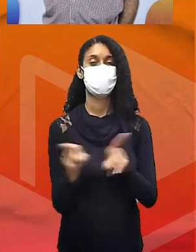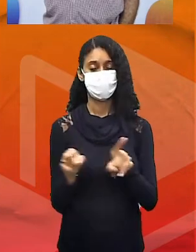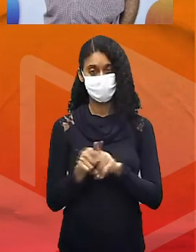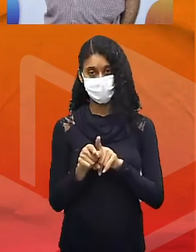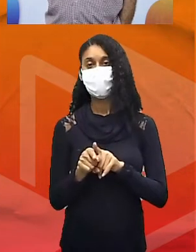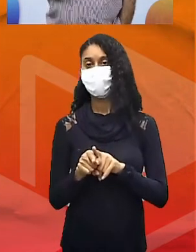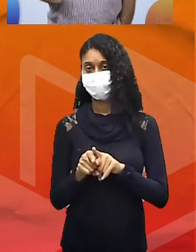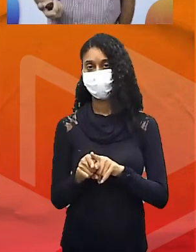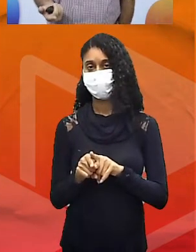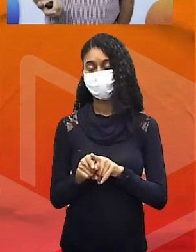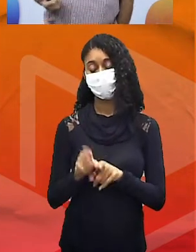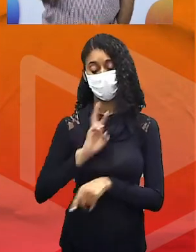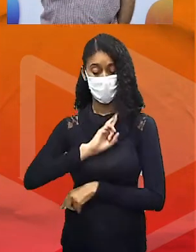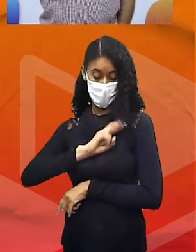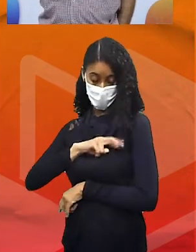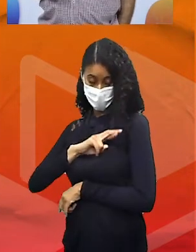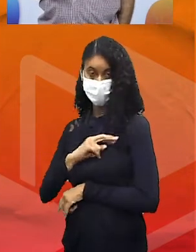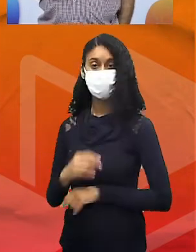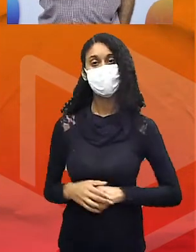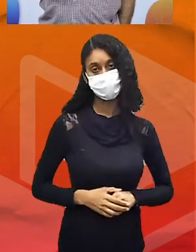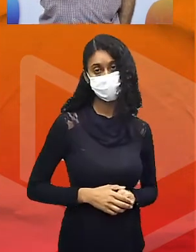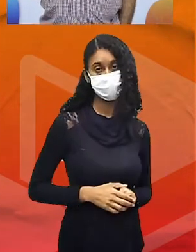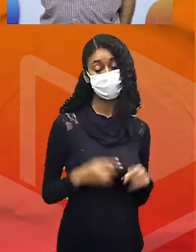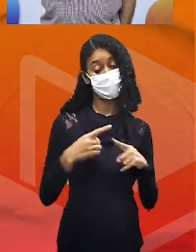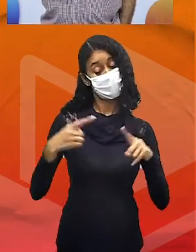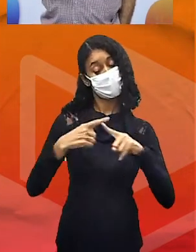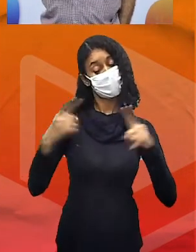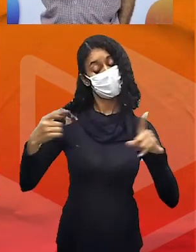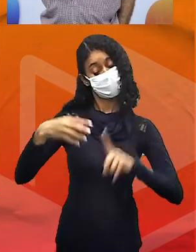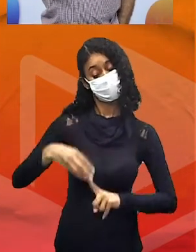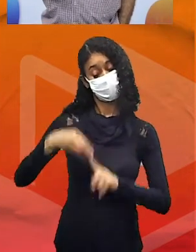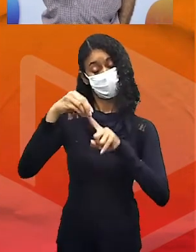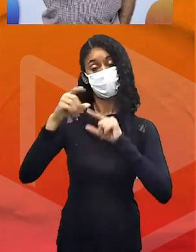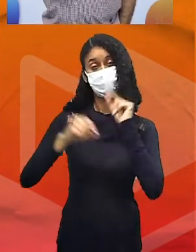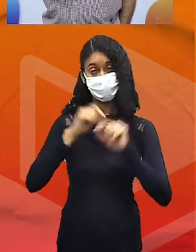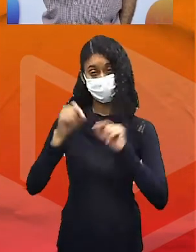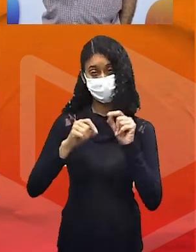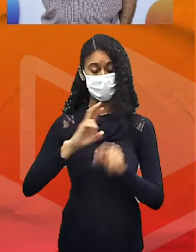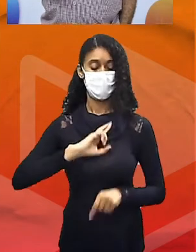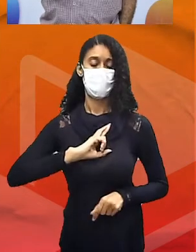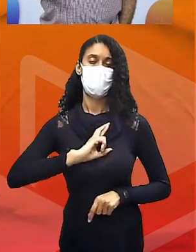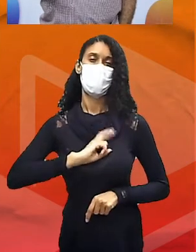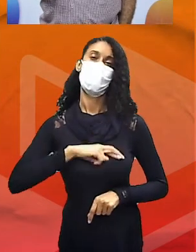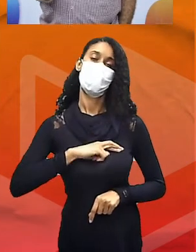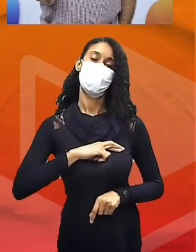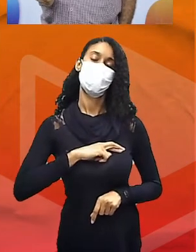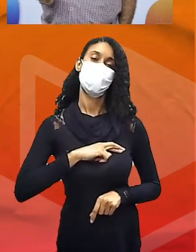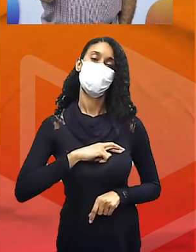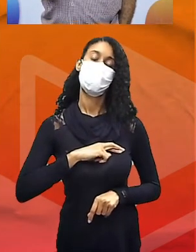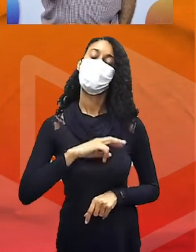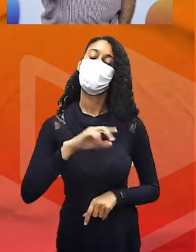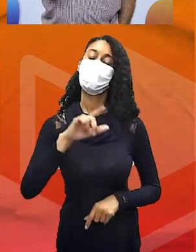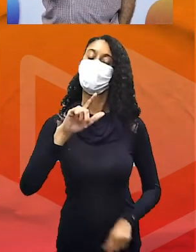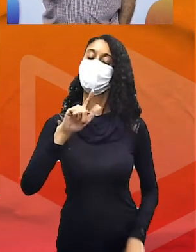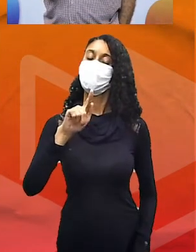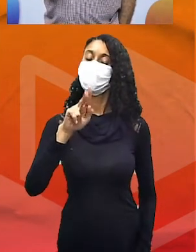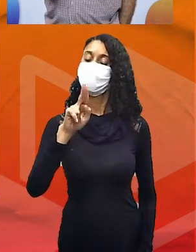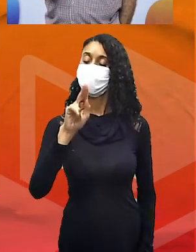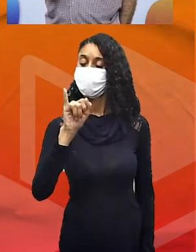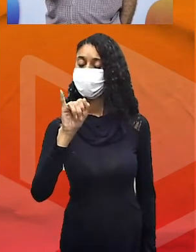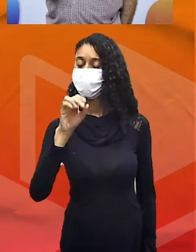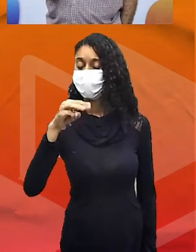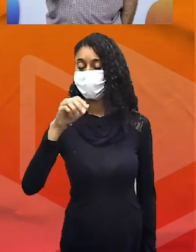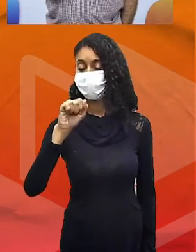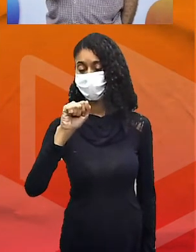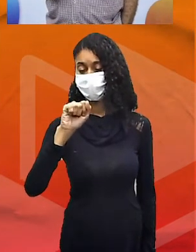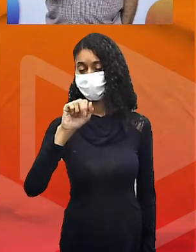foi romancista, mas se destaca como romancista, João Guimarães Rosa. Então, eu posso até dizer a